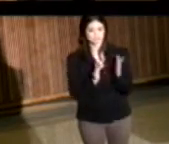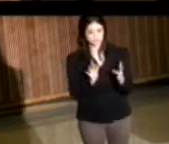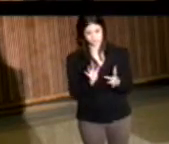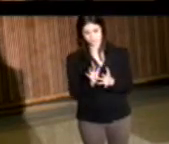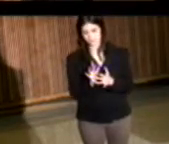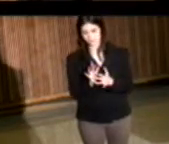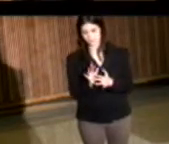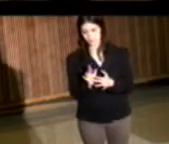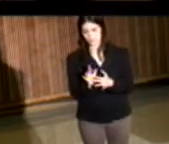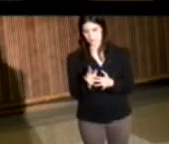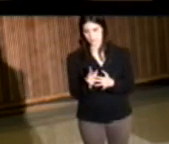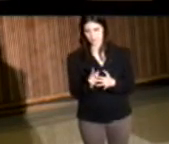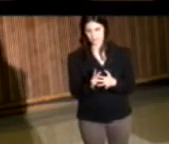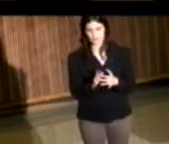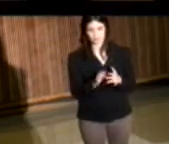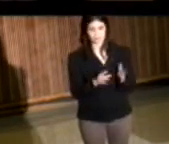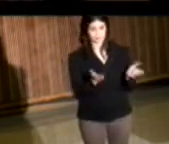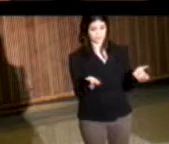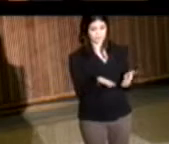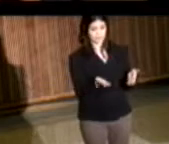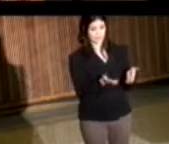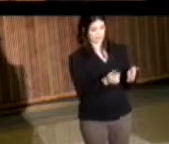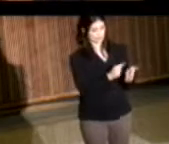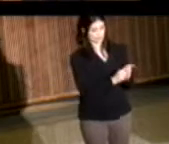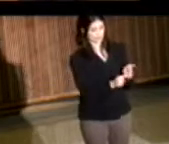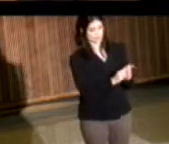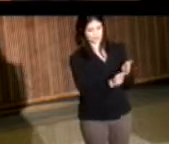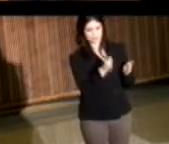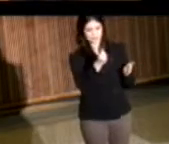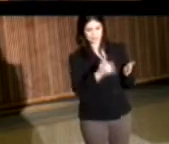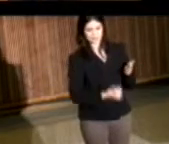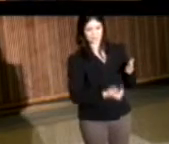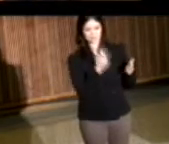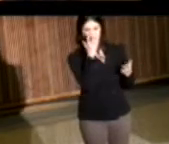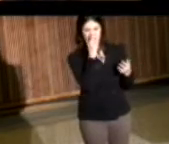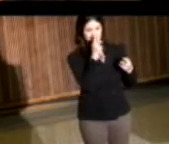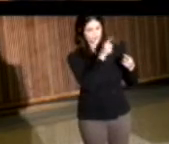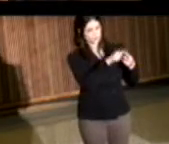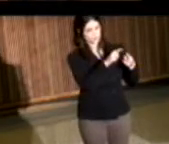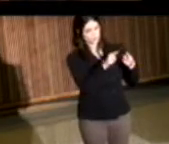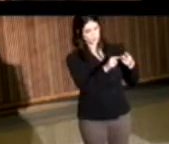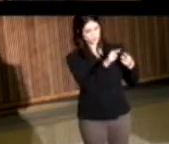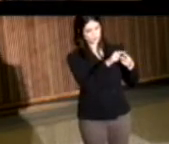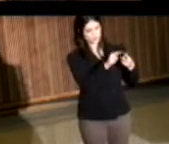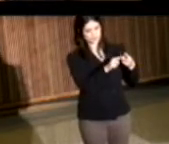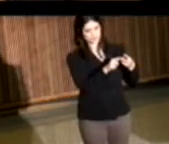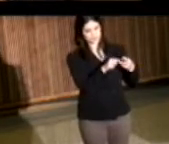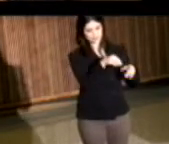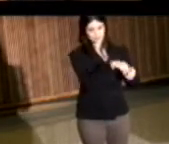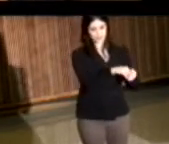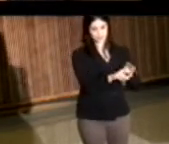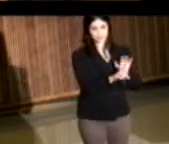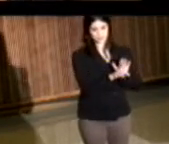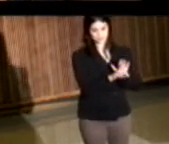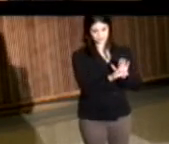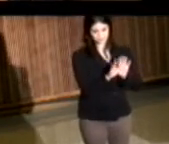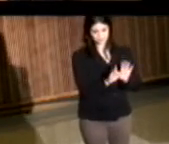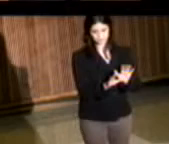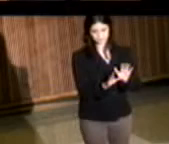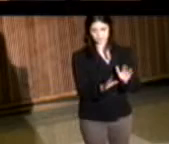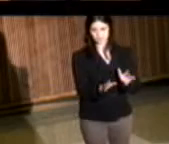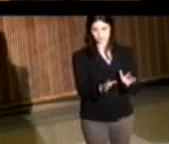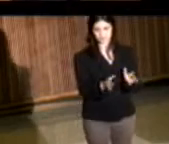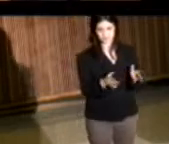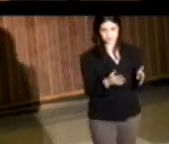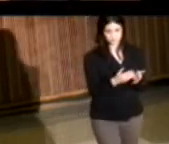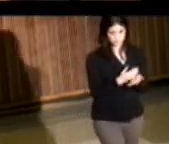texto fala de duas partes da lei. A primeira parte da lei, que é